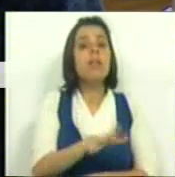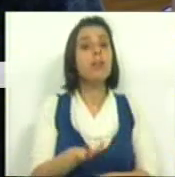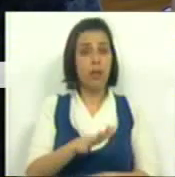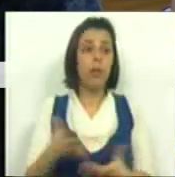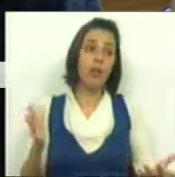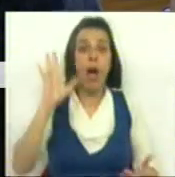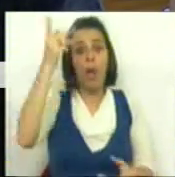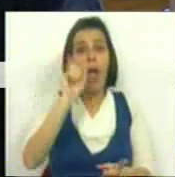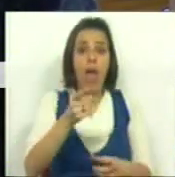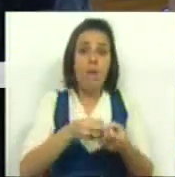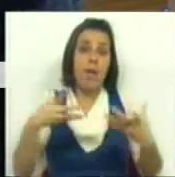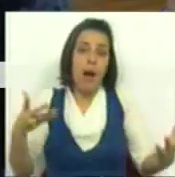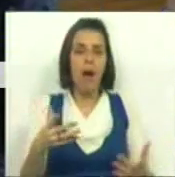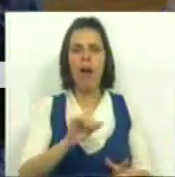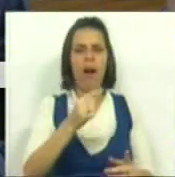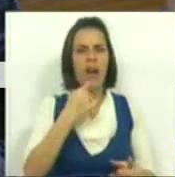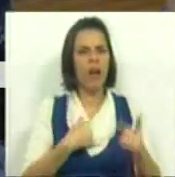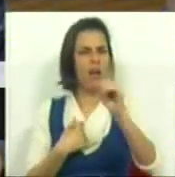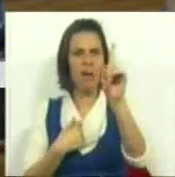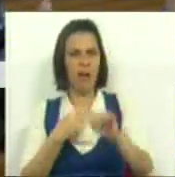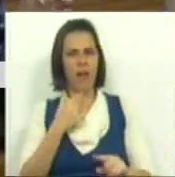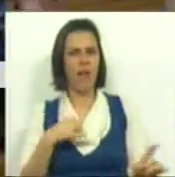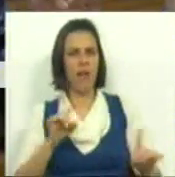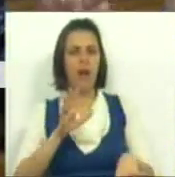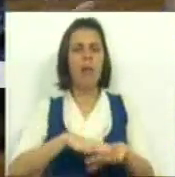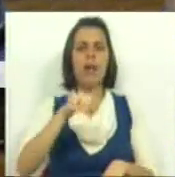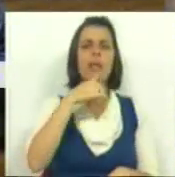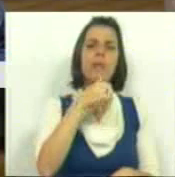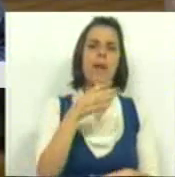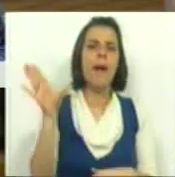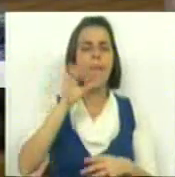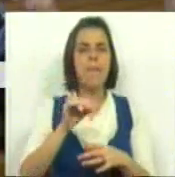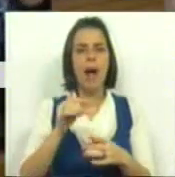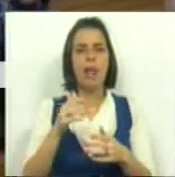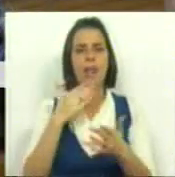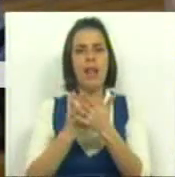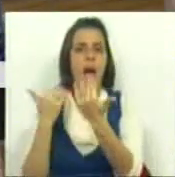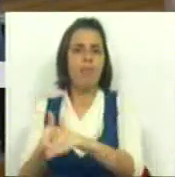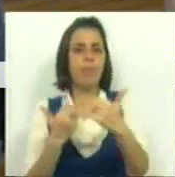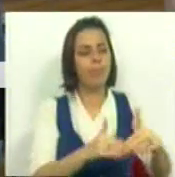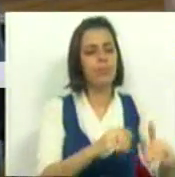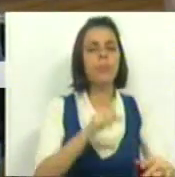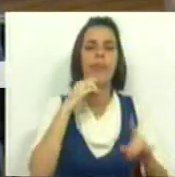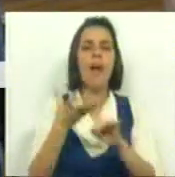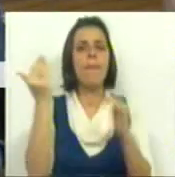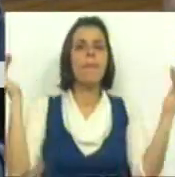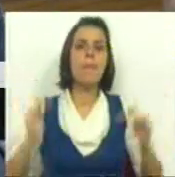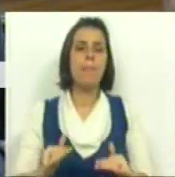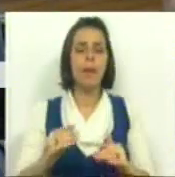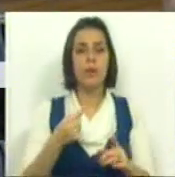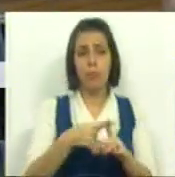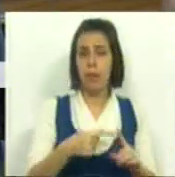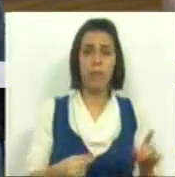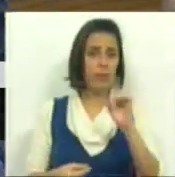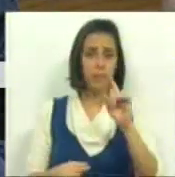situação aconteça. E não nos venha dizer que é por medidas mais apertadas que consegue diminuir o